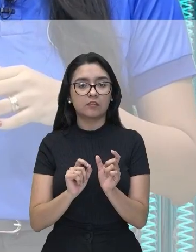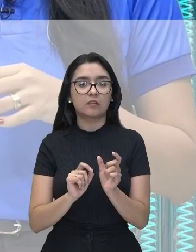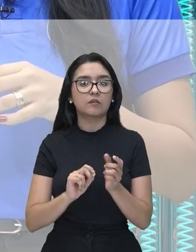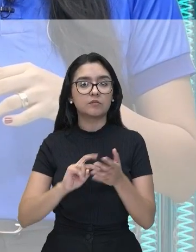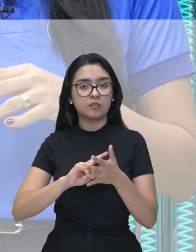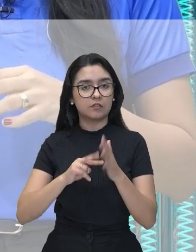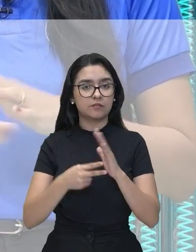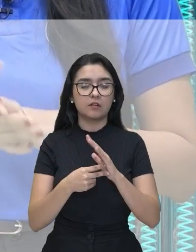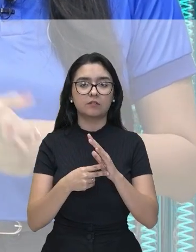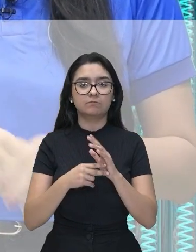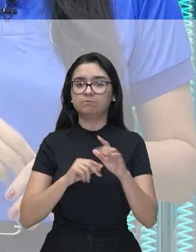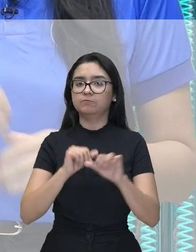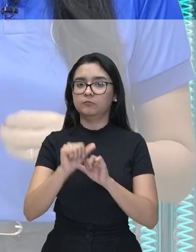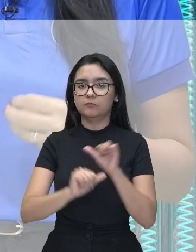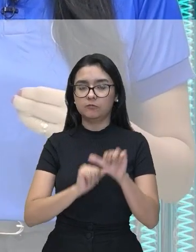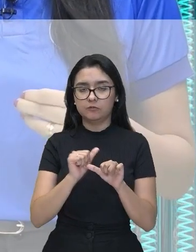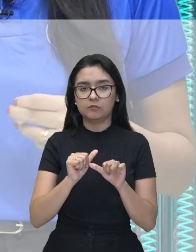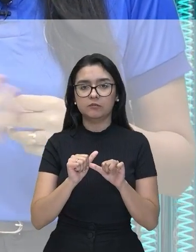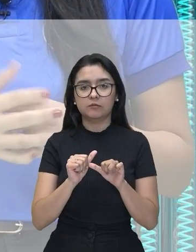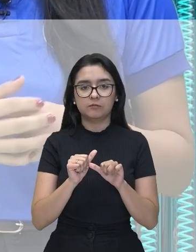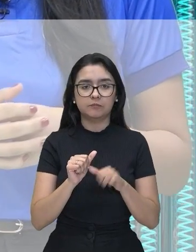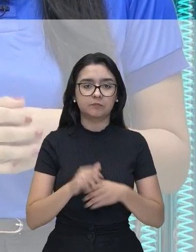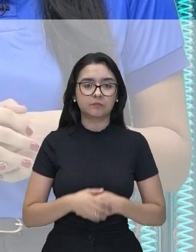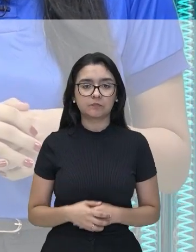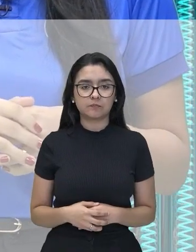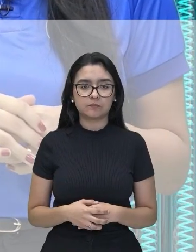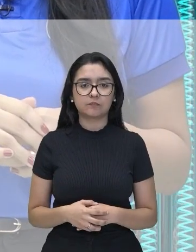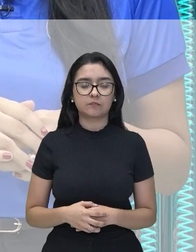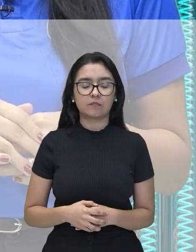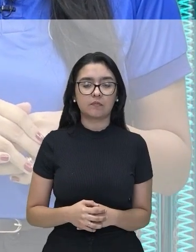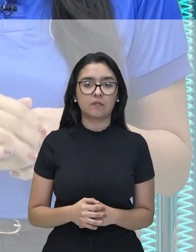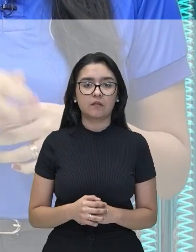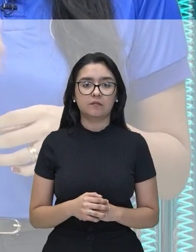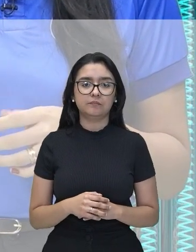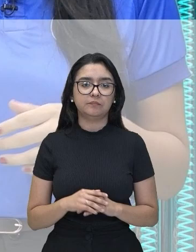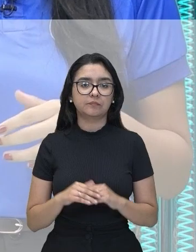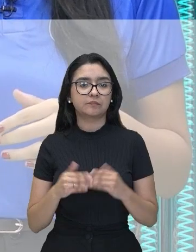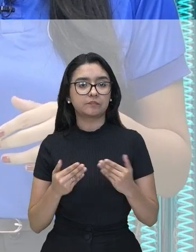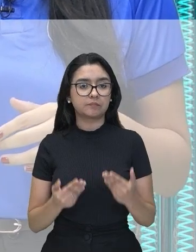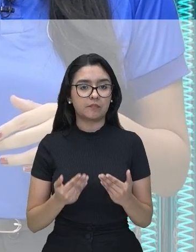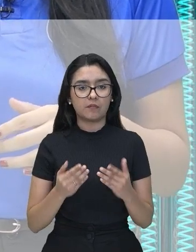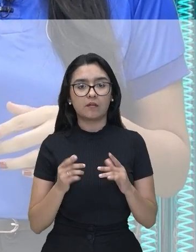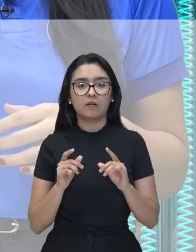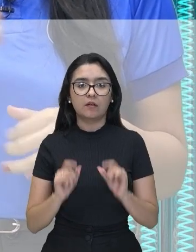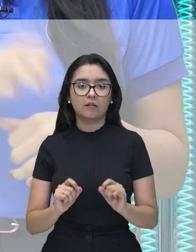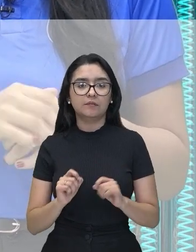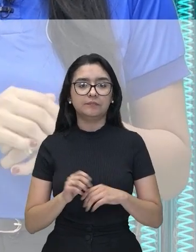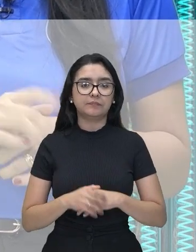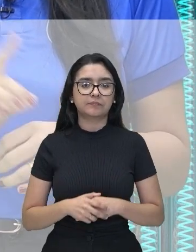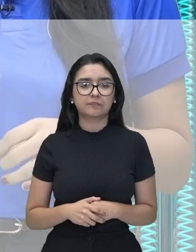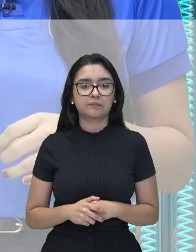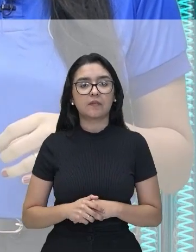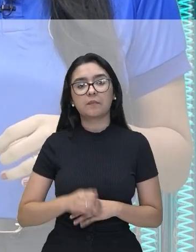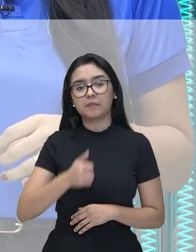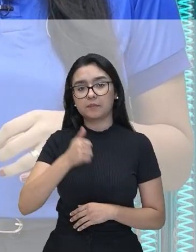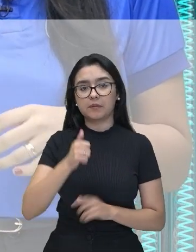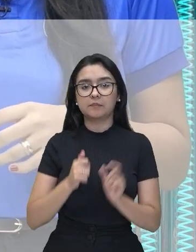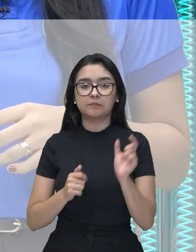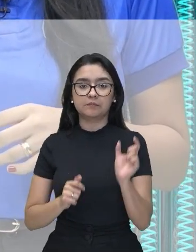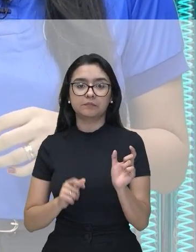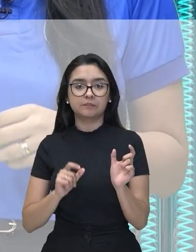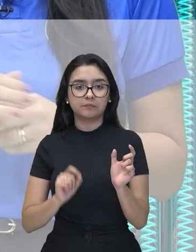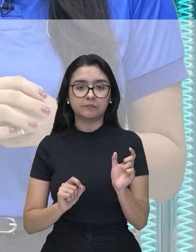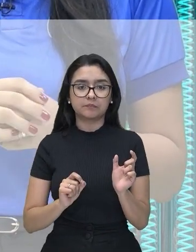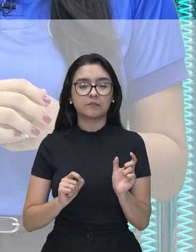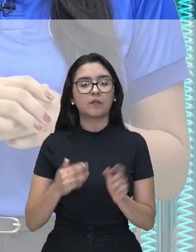de significado, né? Muda de classe gramatical. Se pain significa dor, essa primeira palavrinha,